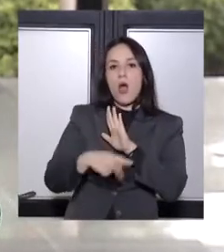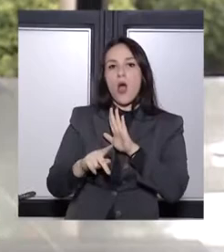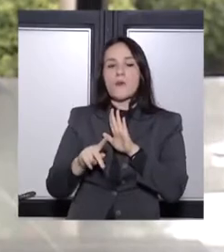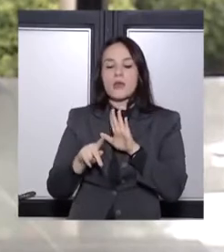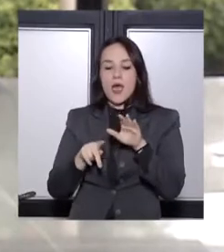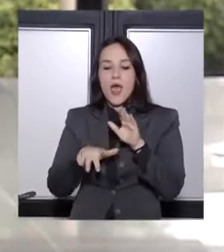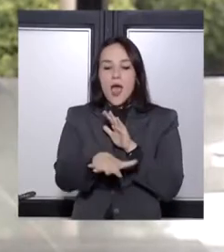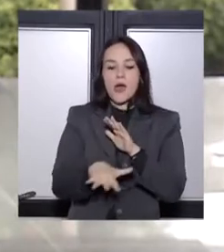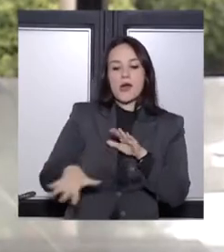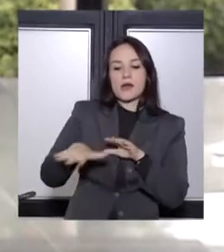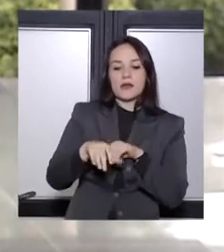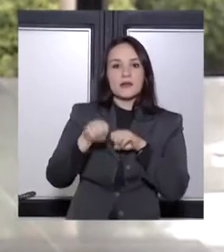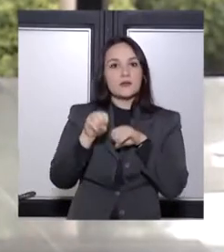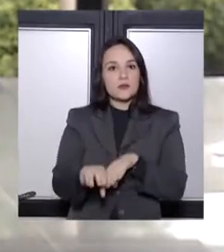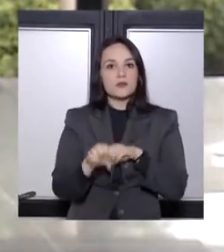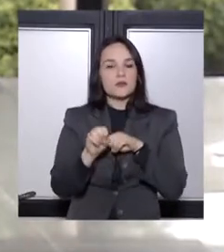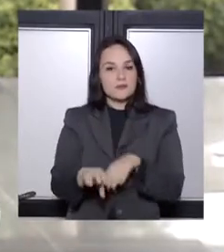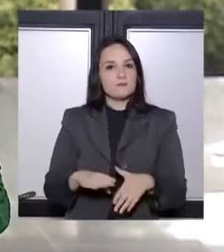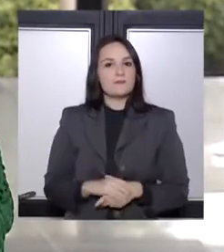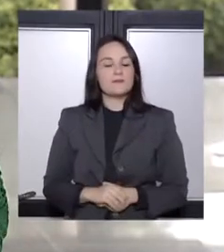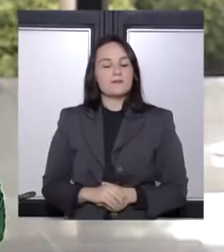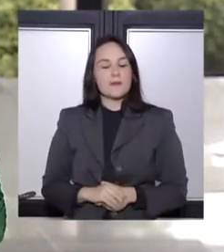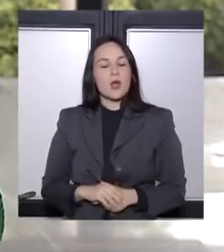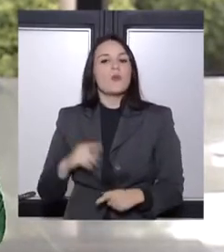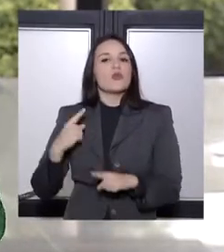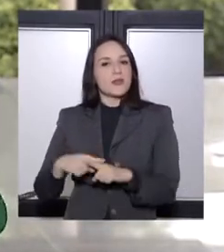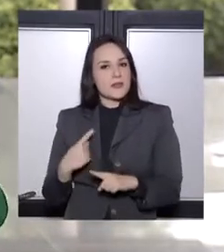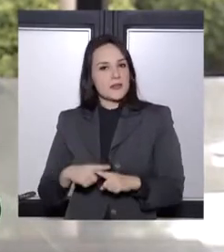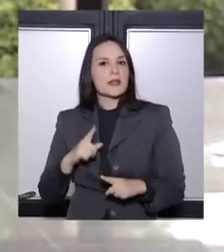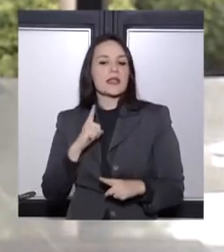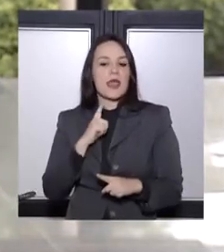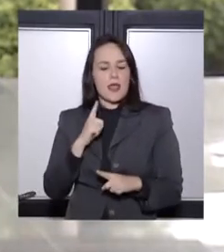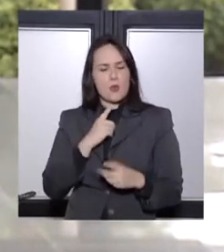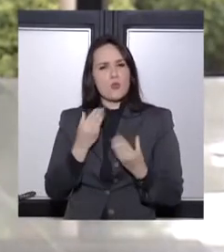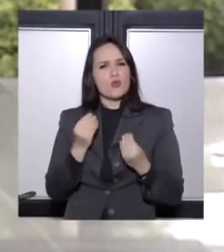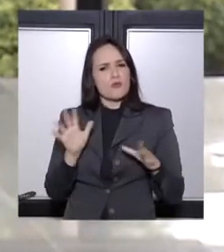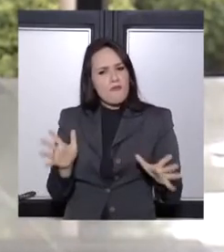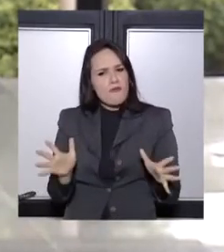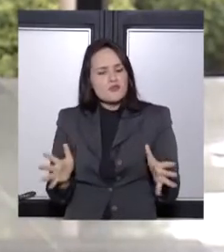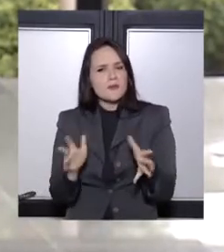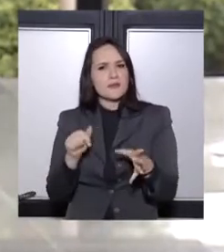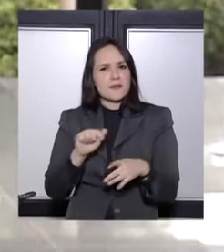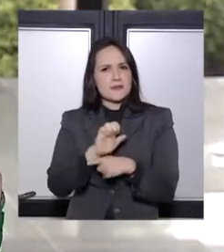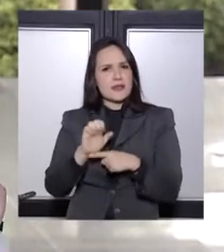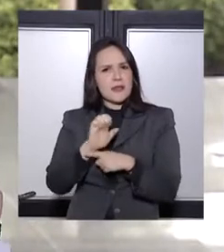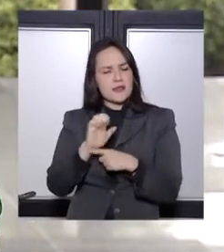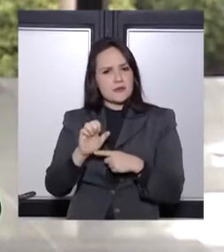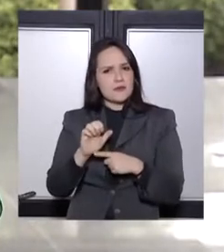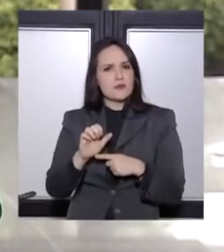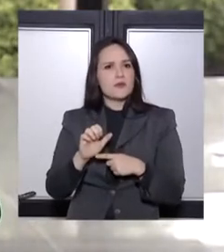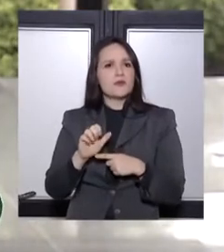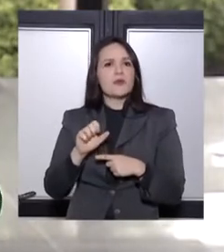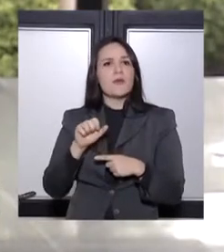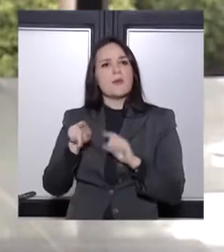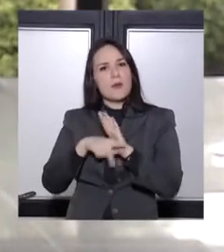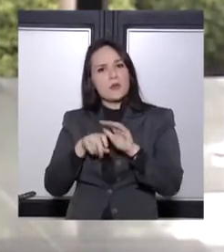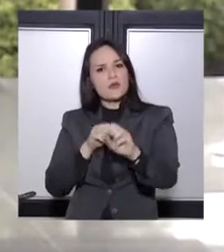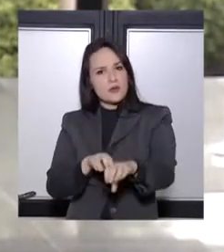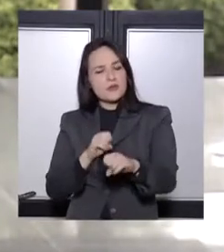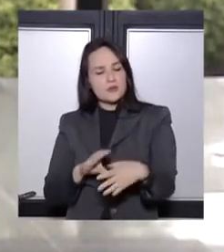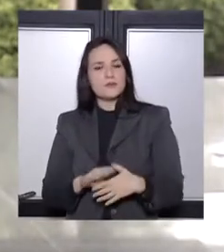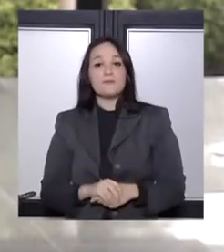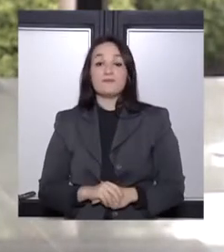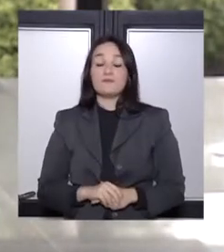um investimento para as instituições de ensino aqui em Mato Grosso do Sul. Atualmente, nós temos